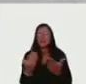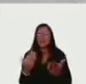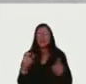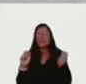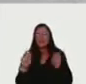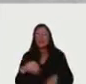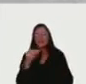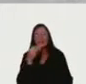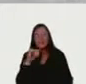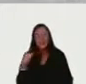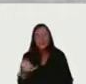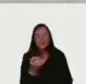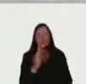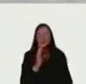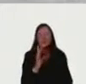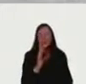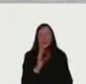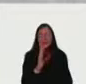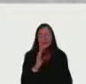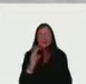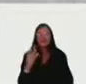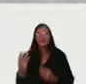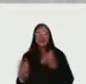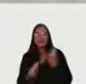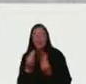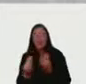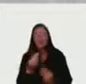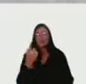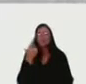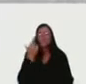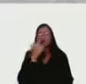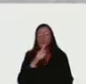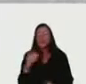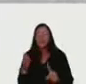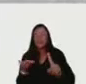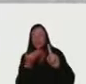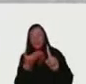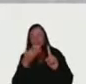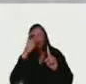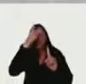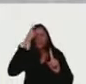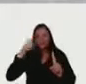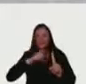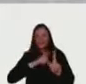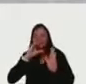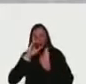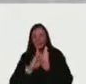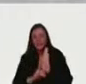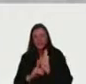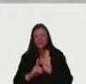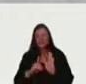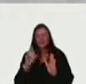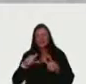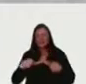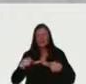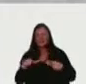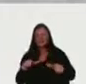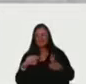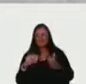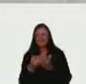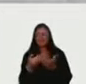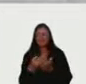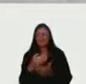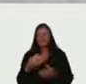o como que a gente consegue reconhecer uma pessoa que tem o direito de receber um título de botucatuense emérito. Uma